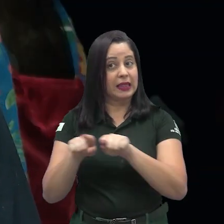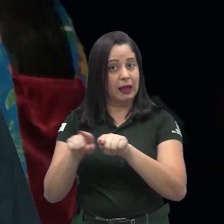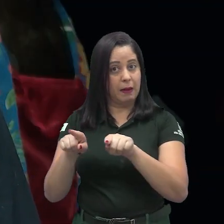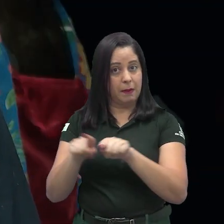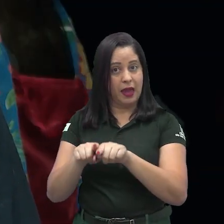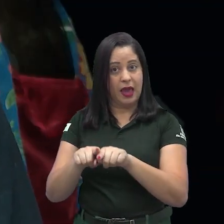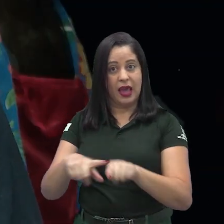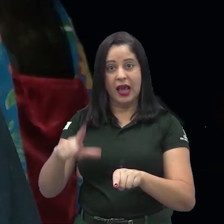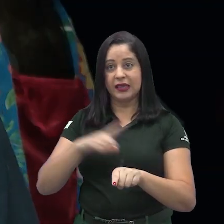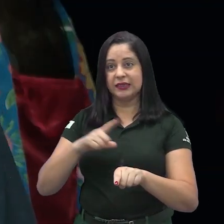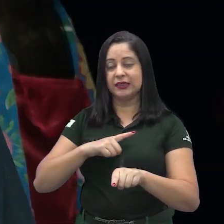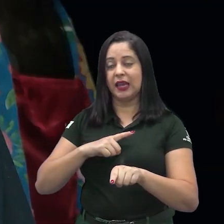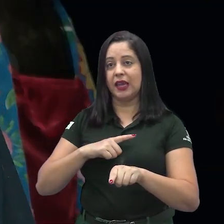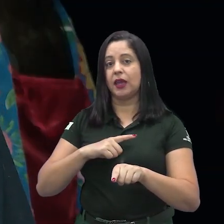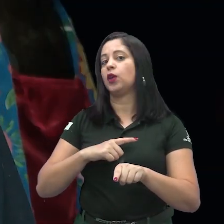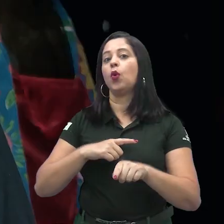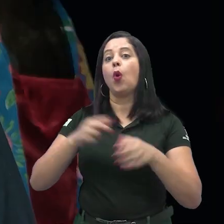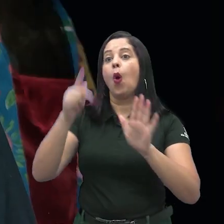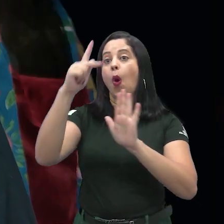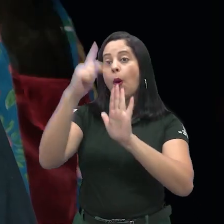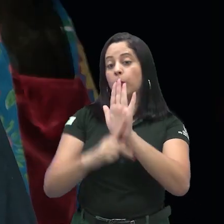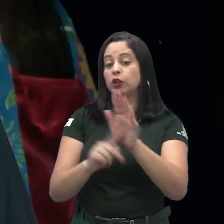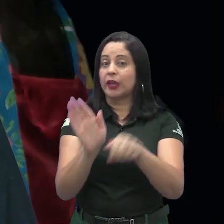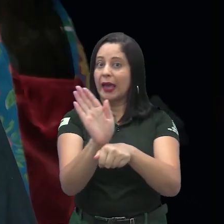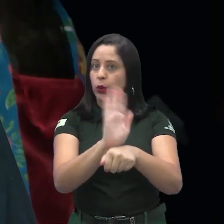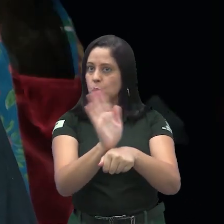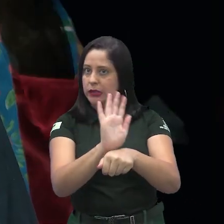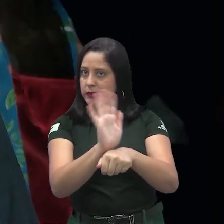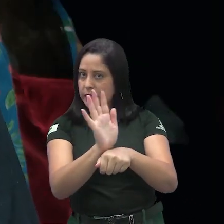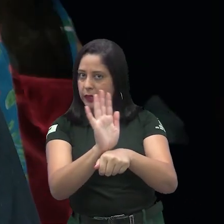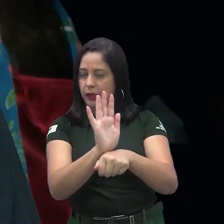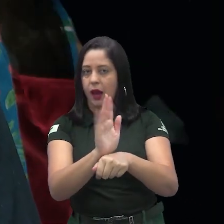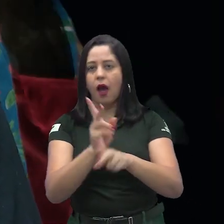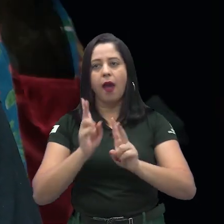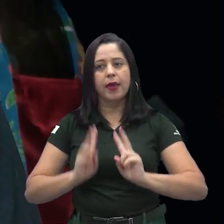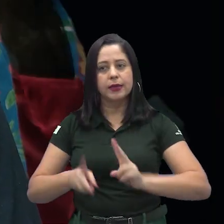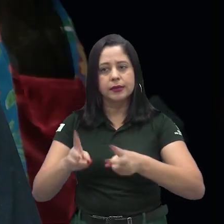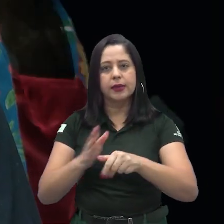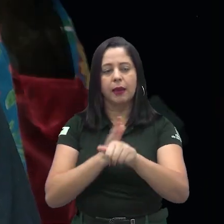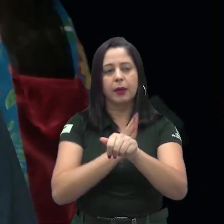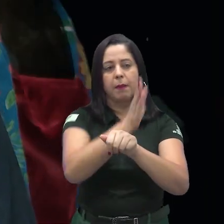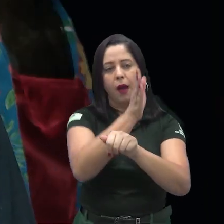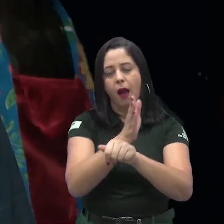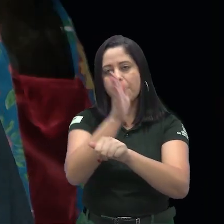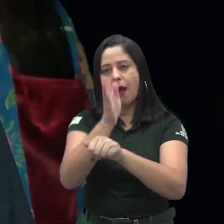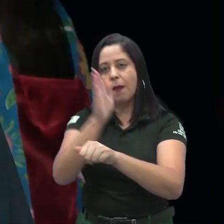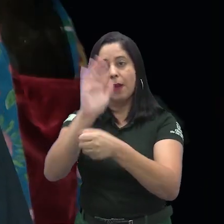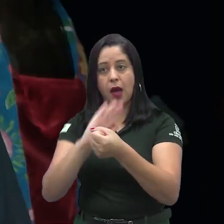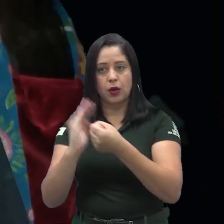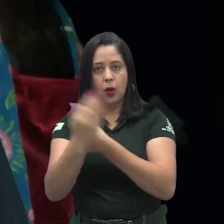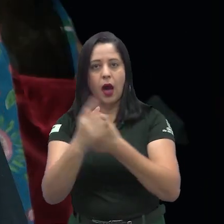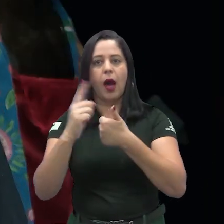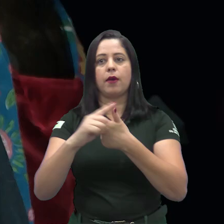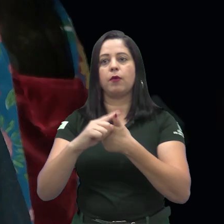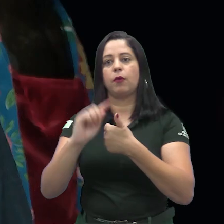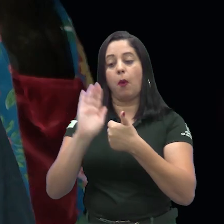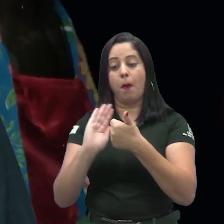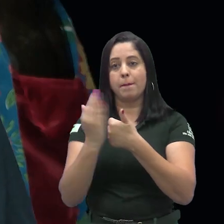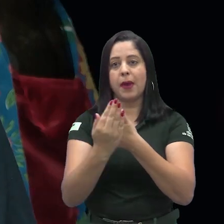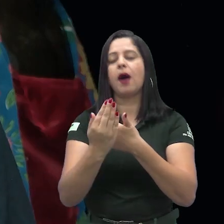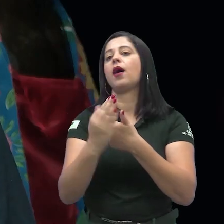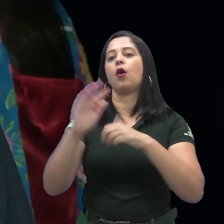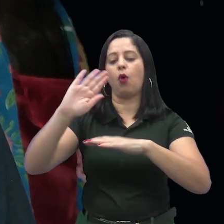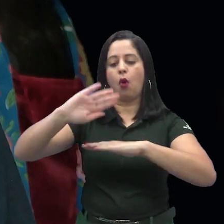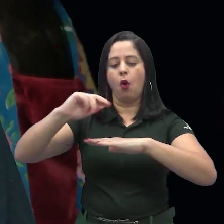Também temos o Cineclube, né? O Cineclube ele é itinerante, a gente também atua tanto na Guarani como